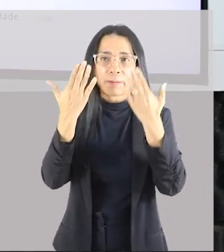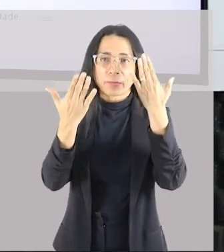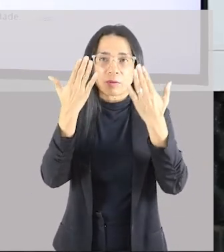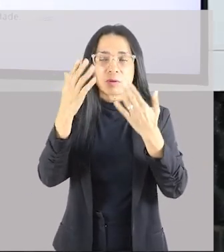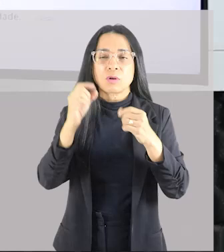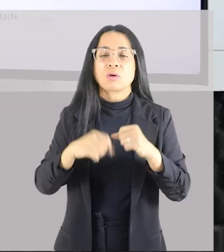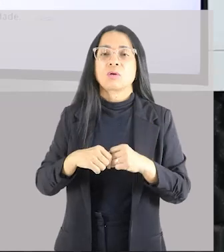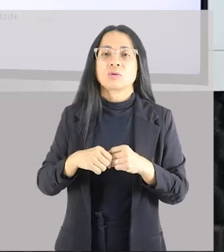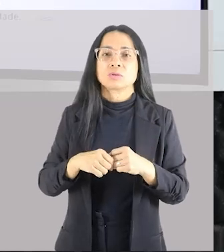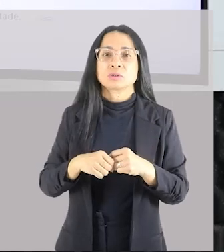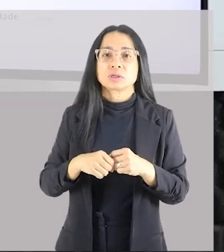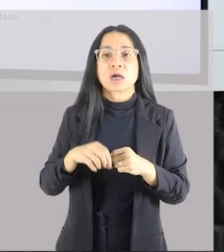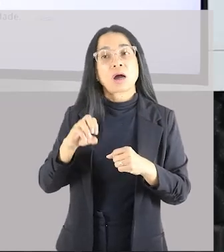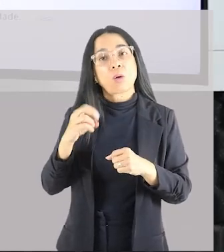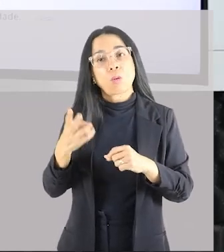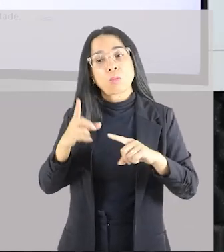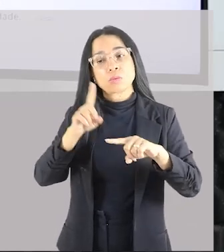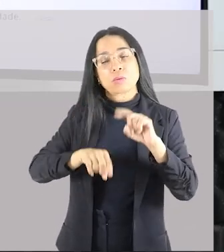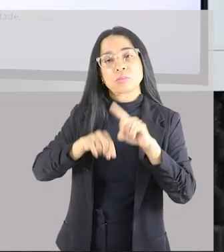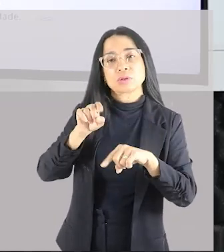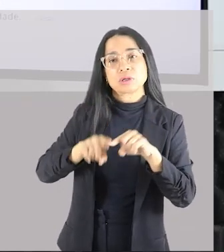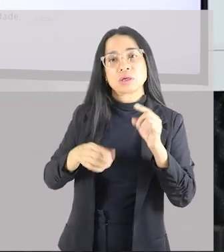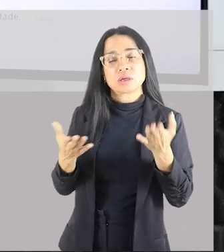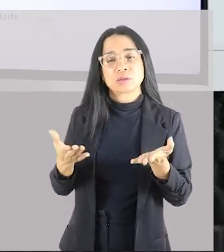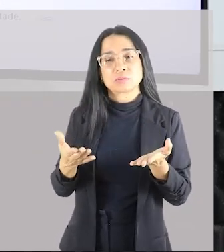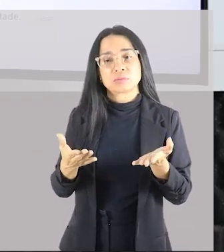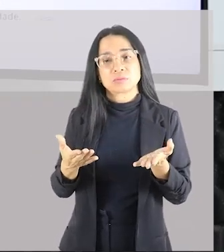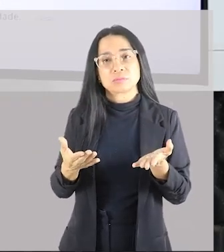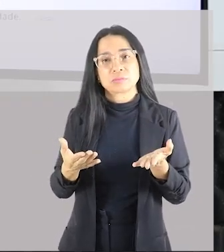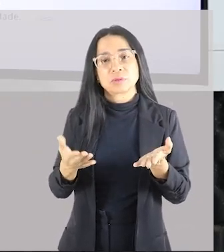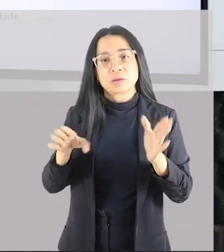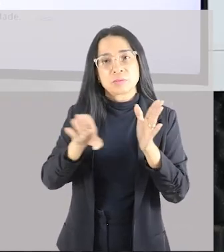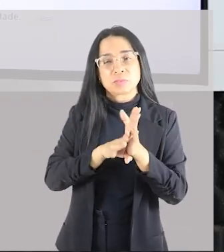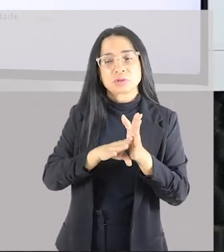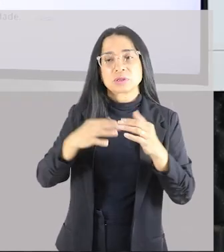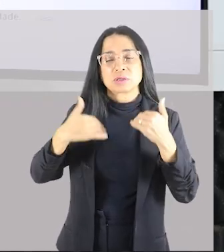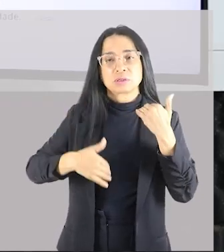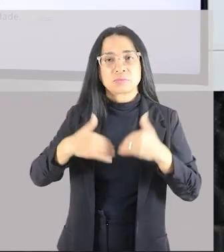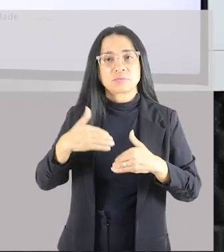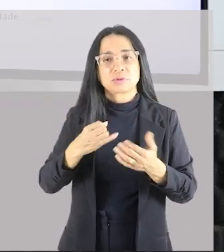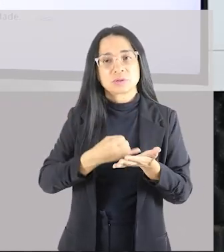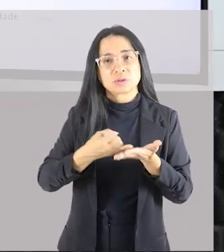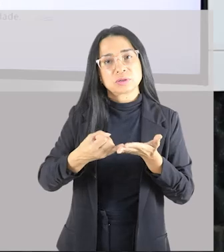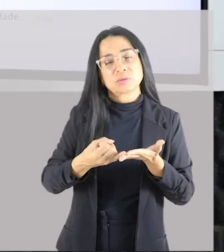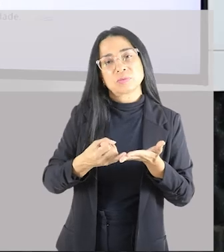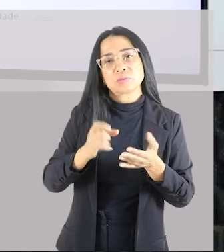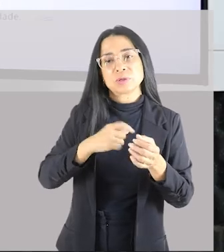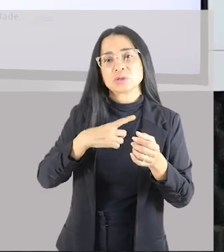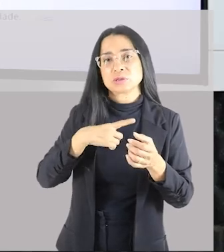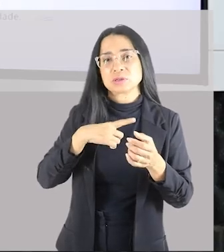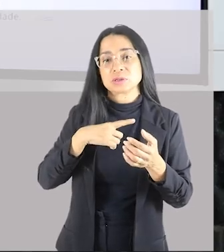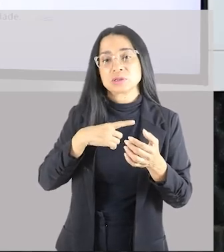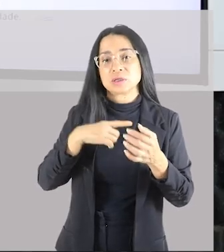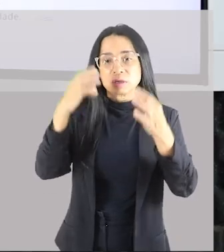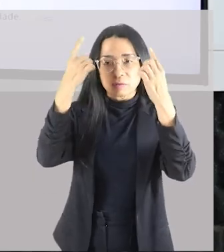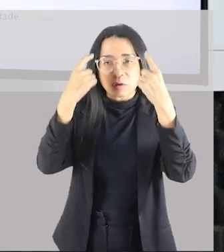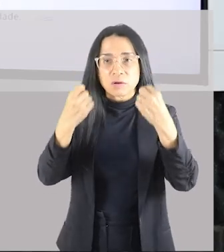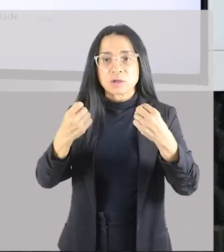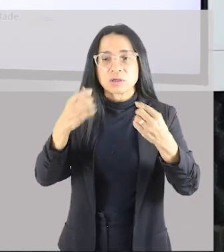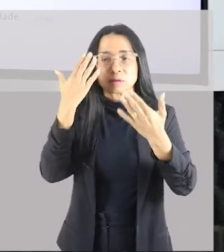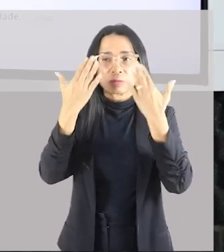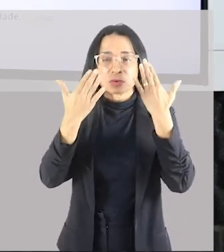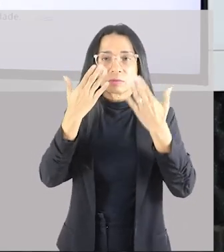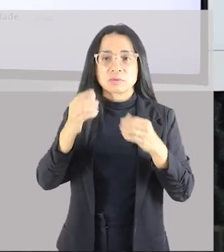a gente sabe que para chegar na física, inicialmente essa mulher foi submetida a uma violência psicológica, então eu não precisaria disso. Mas